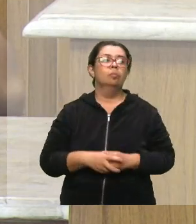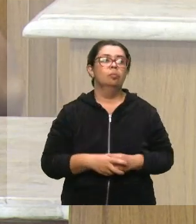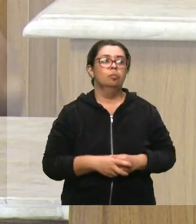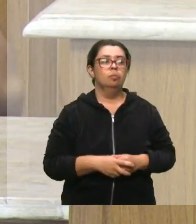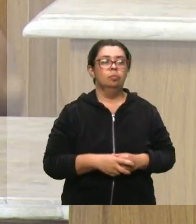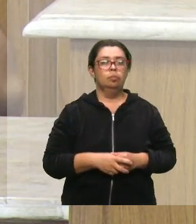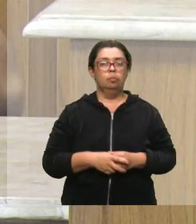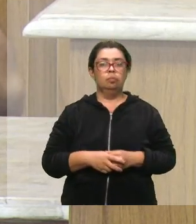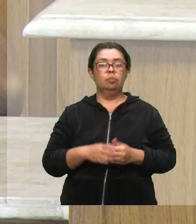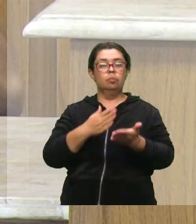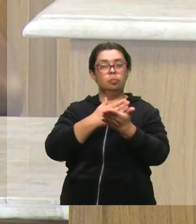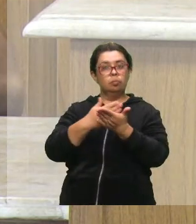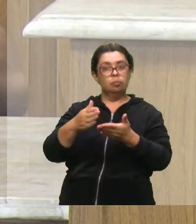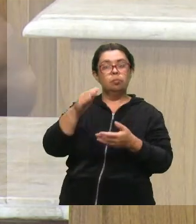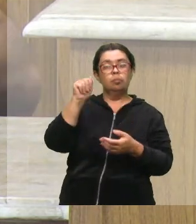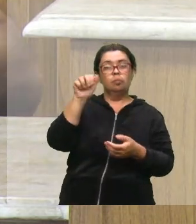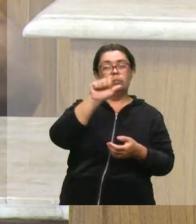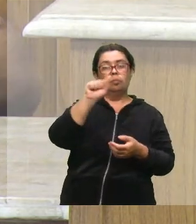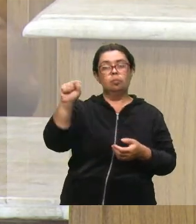Assisprev.